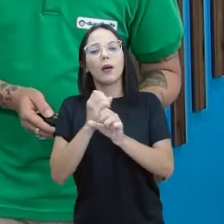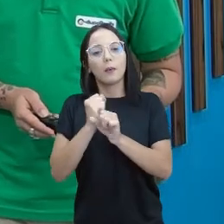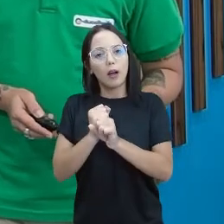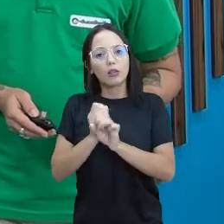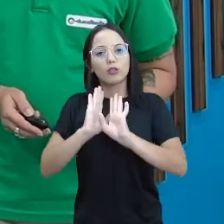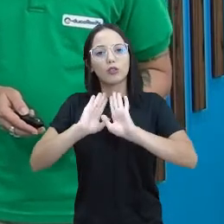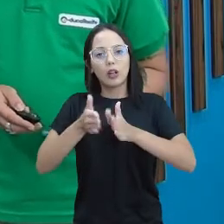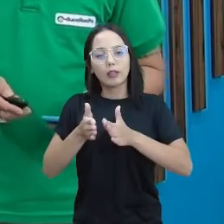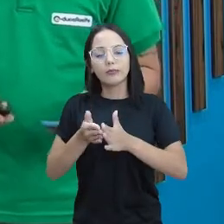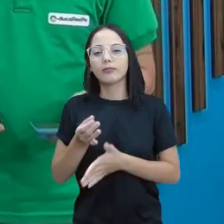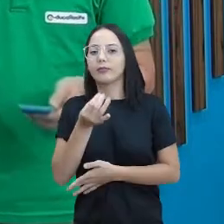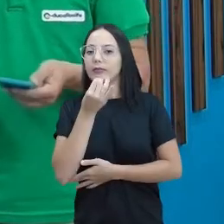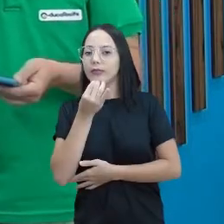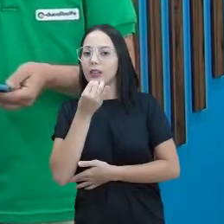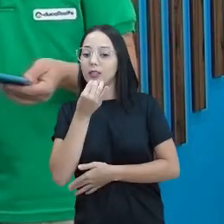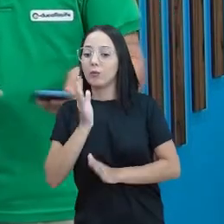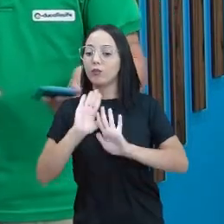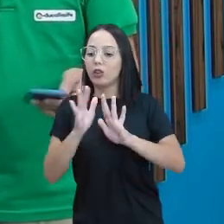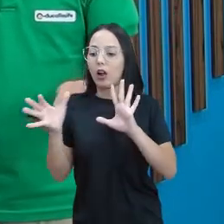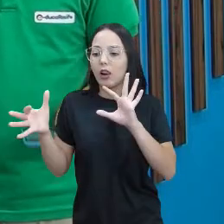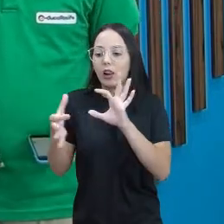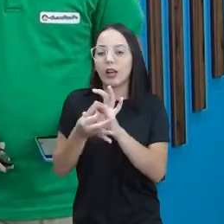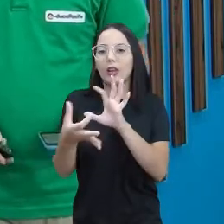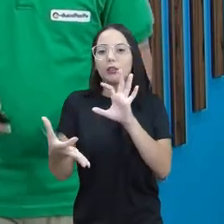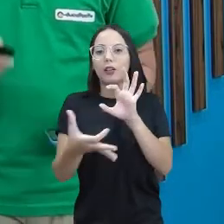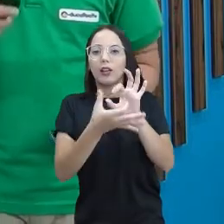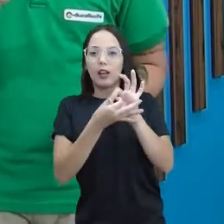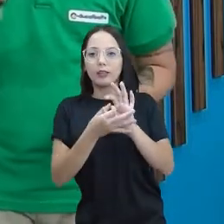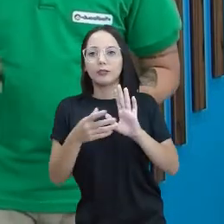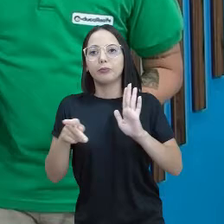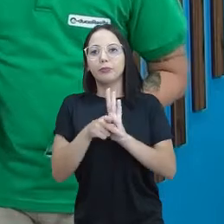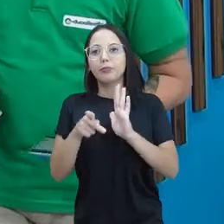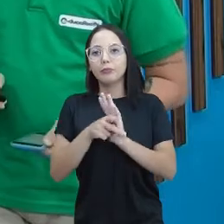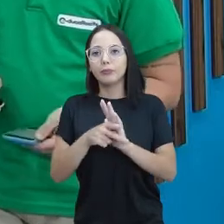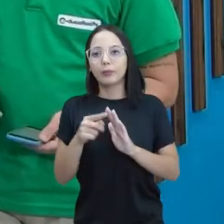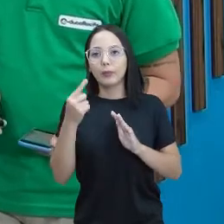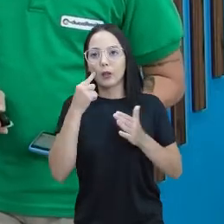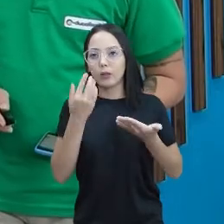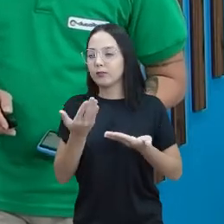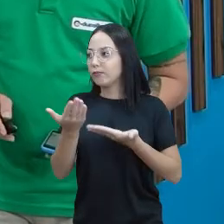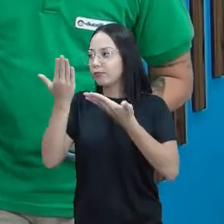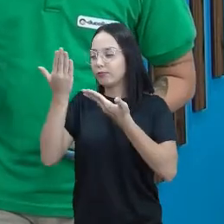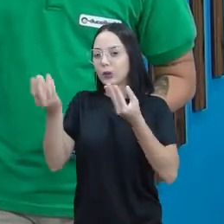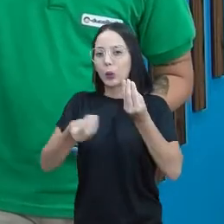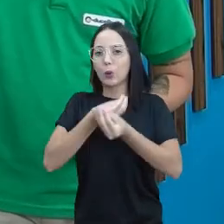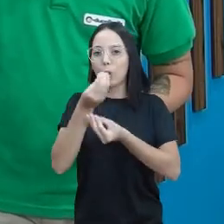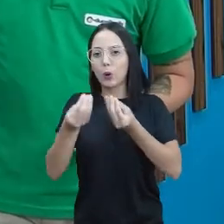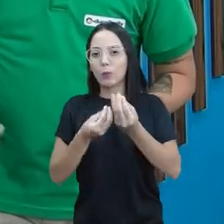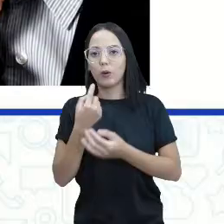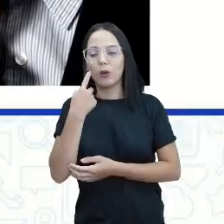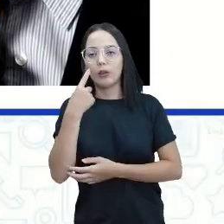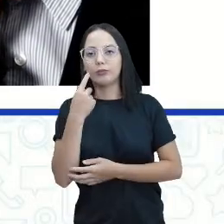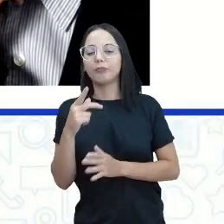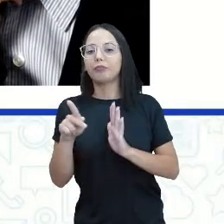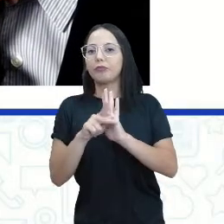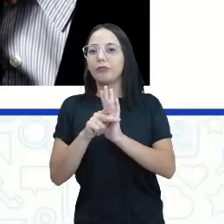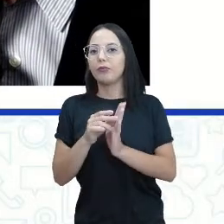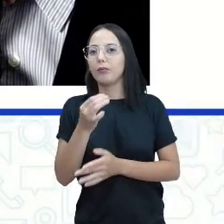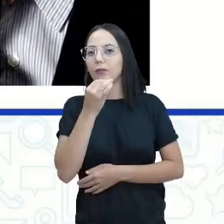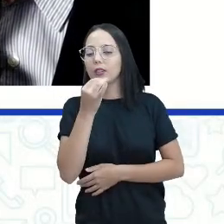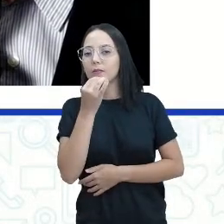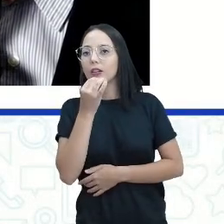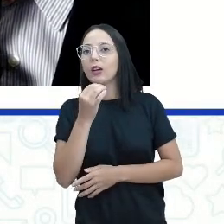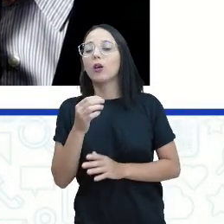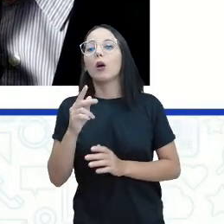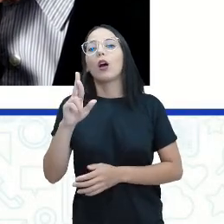radiciação, eles vão estar intimamente ligados com essa propriedade. Dá uma olhada aí como é que ela vai ficar. Então, a potenciação com o